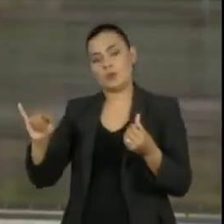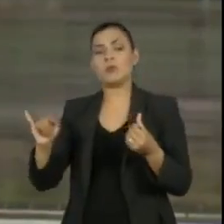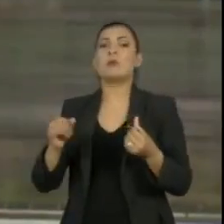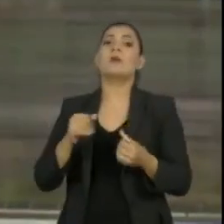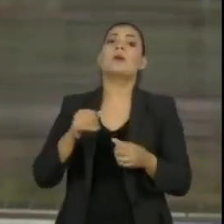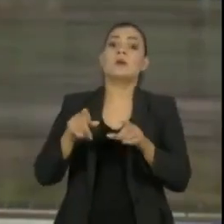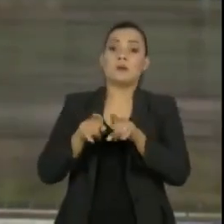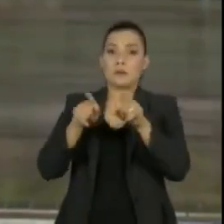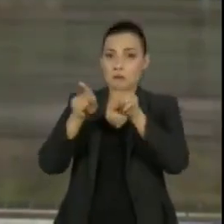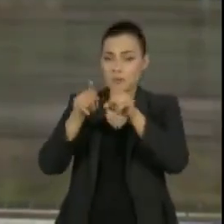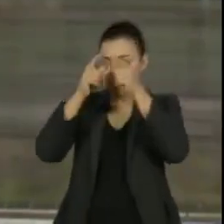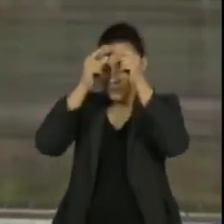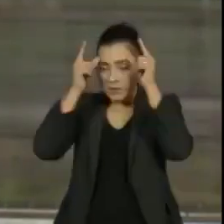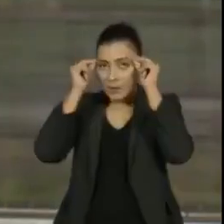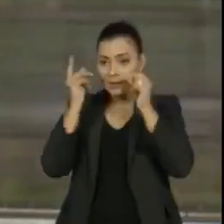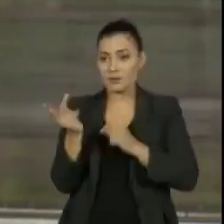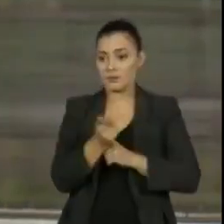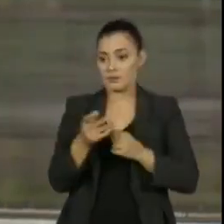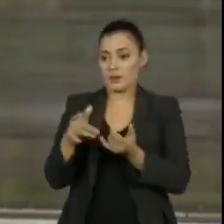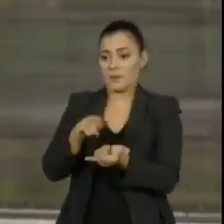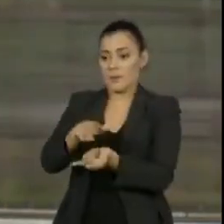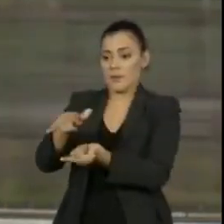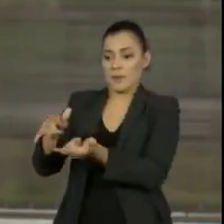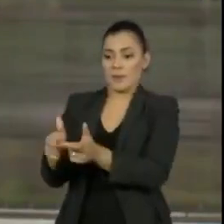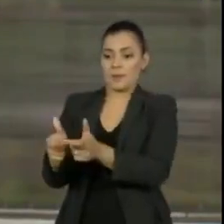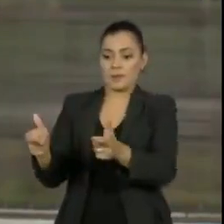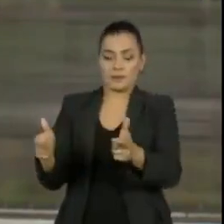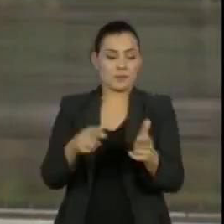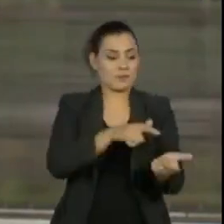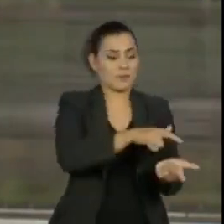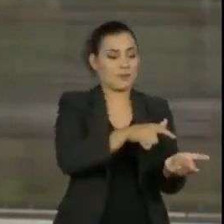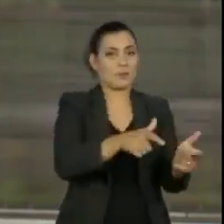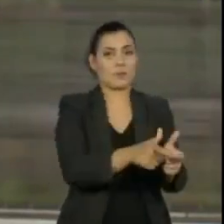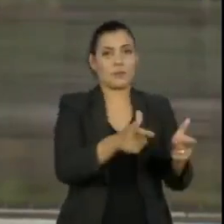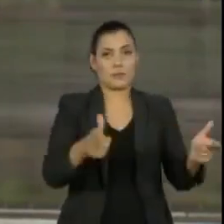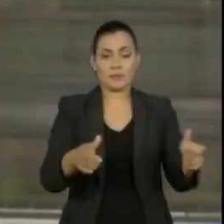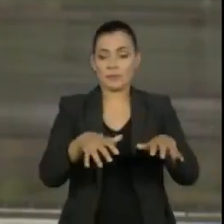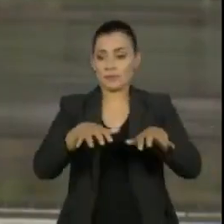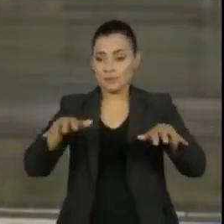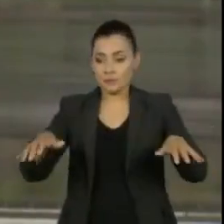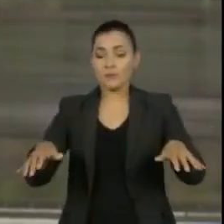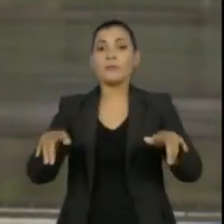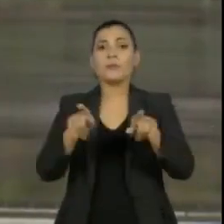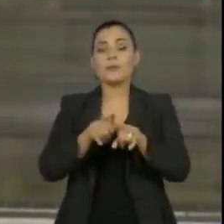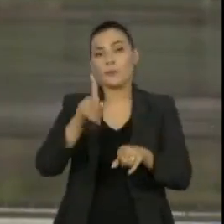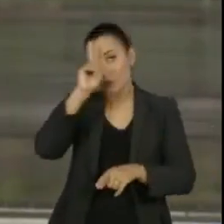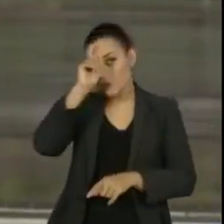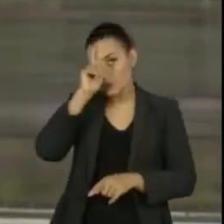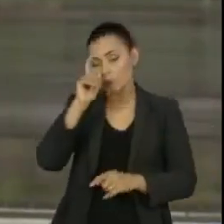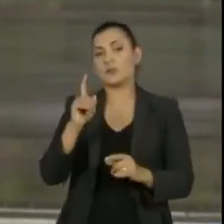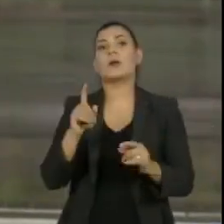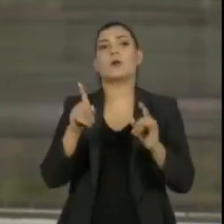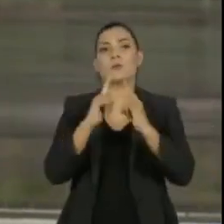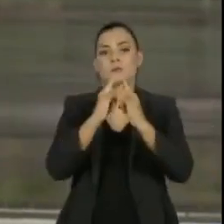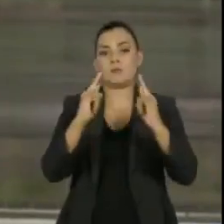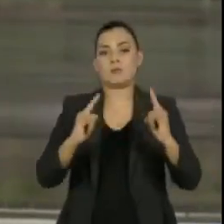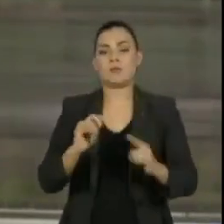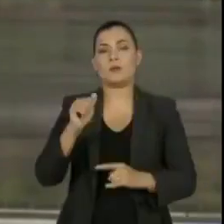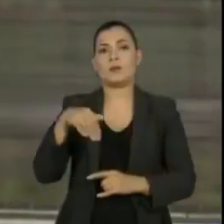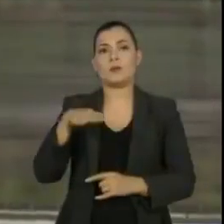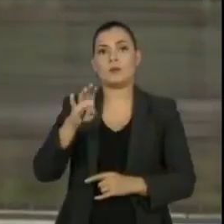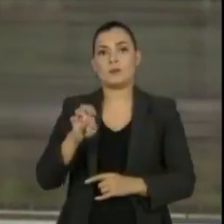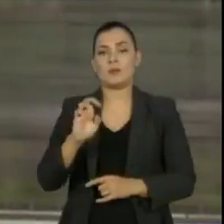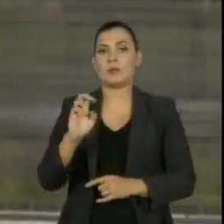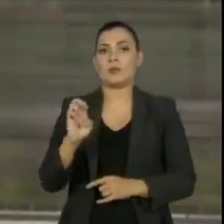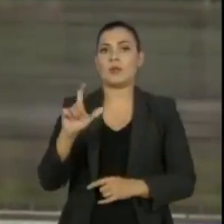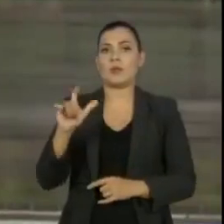do estado de São Paulo. E como mencionei, reabriremos também o hospital de campanha no AMI de